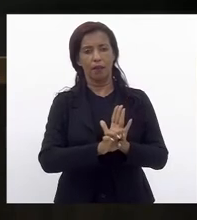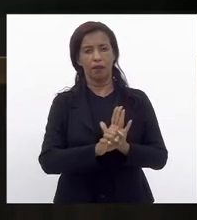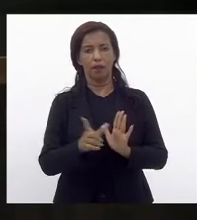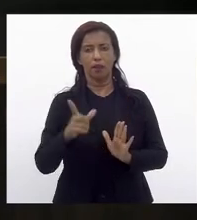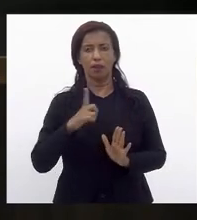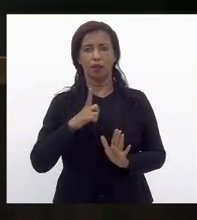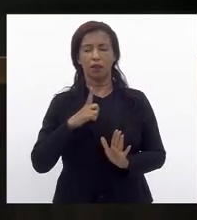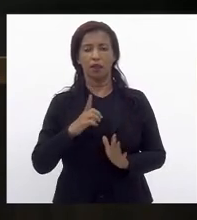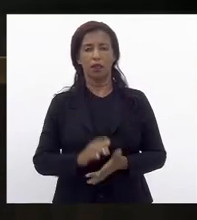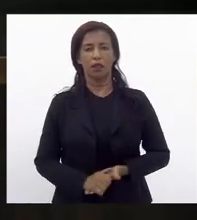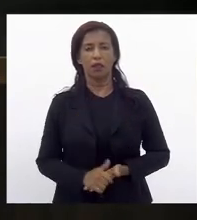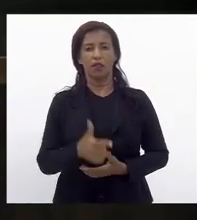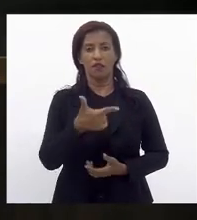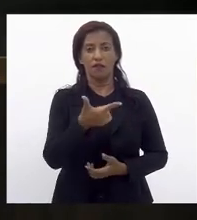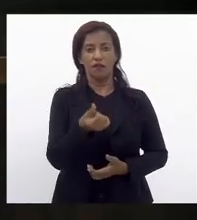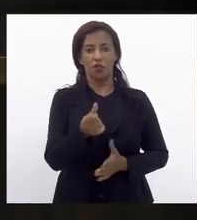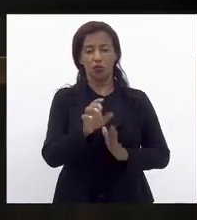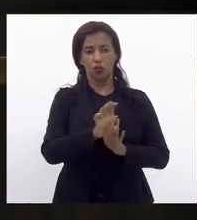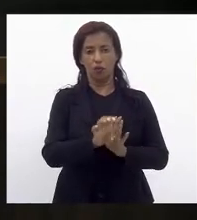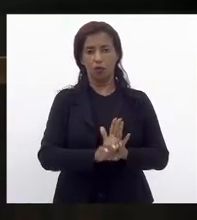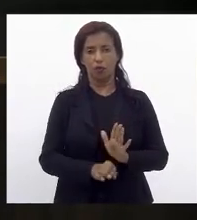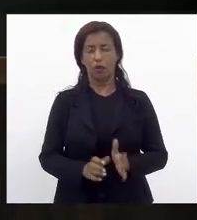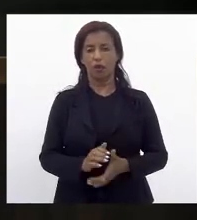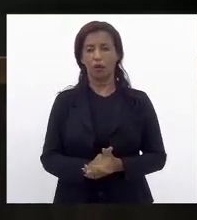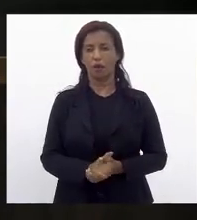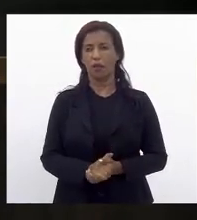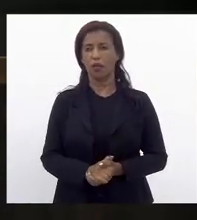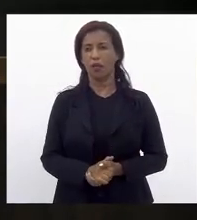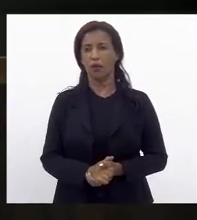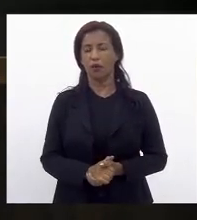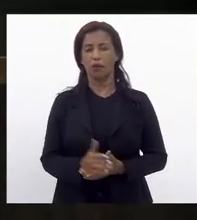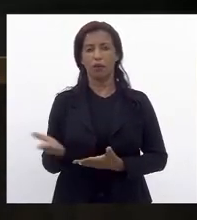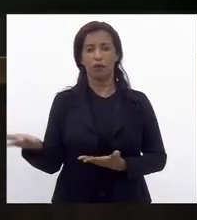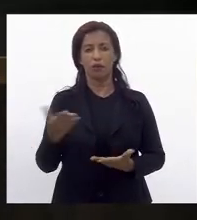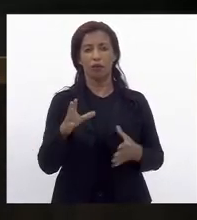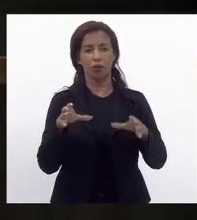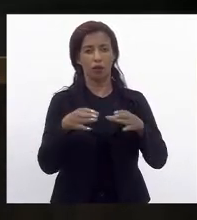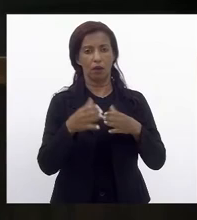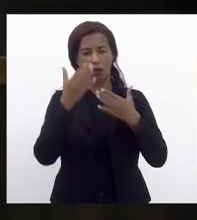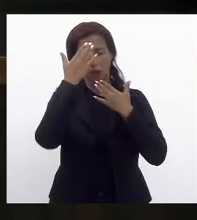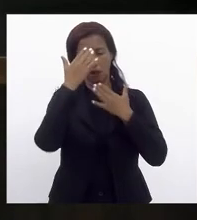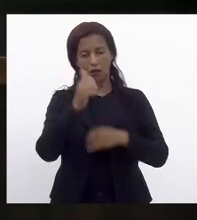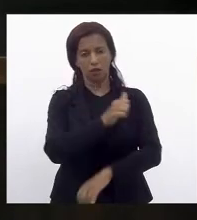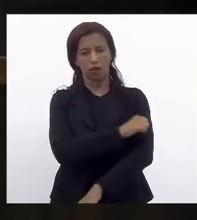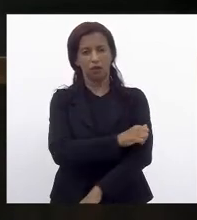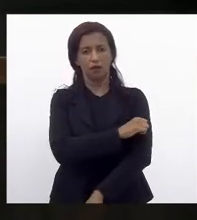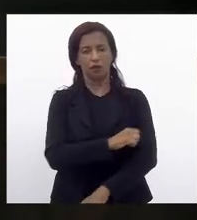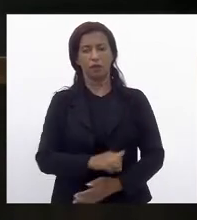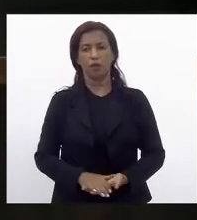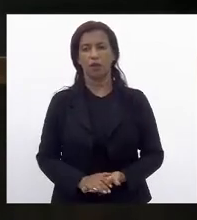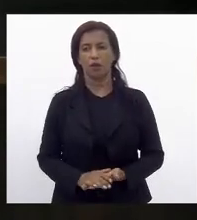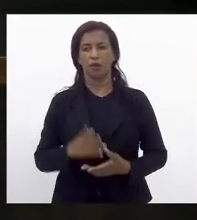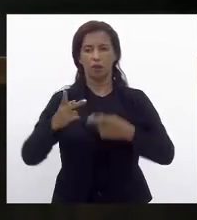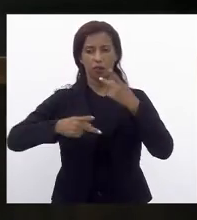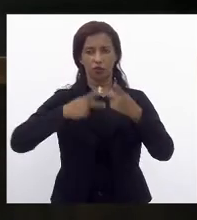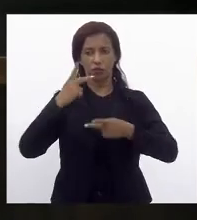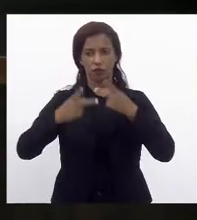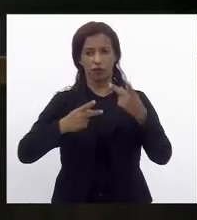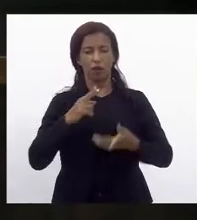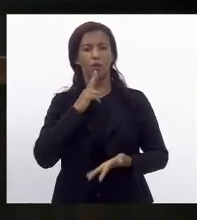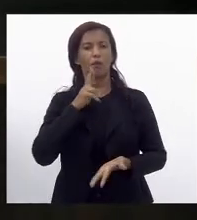A presente proposta recebeu 21 emendas e retorna às comissões. Agradecendo à deputada enfermeira Regiane pelas palavras,